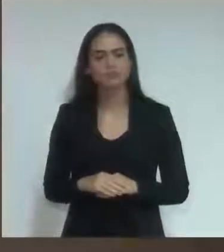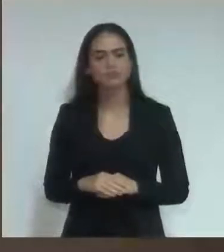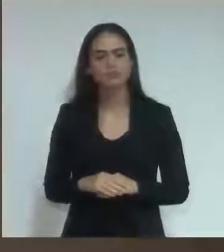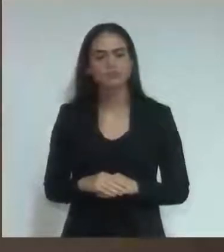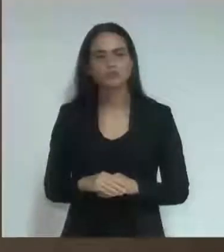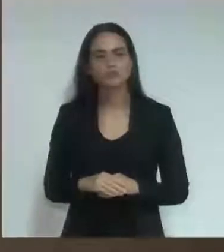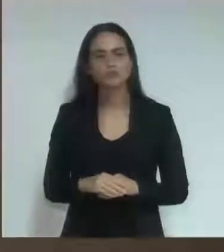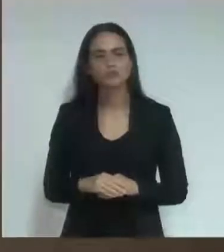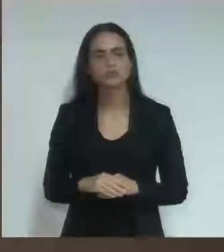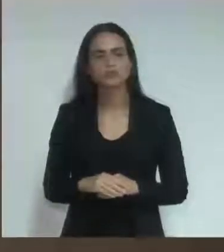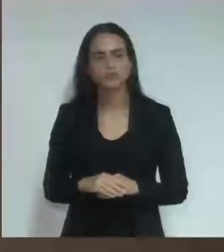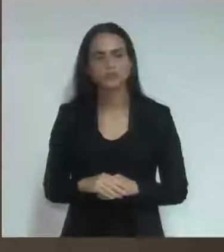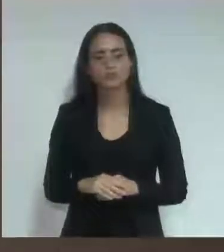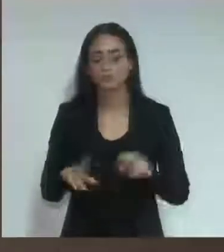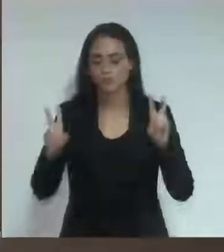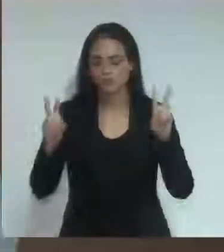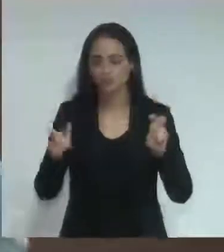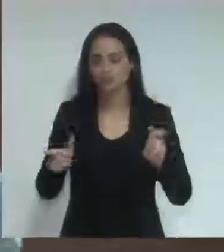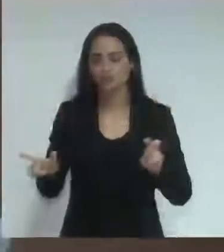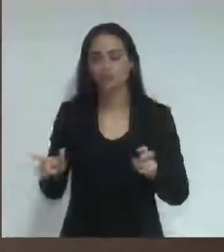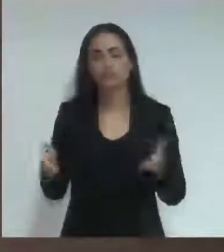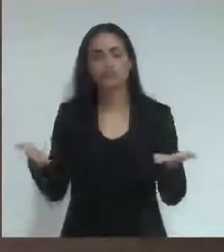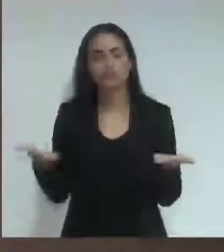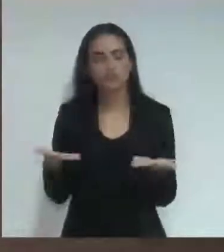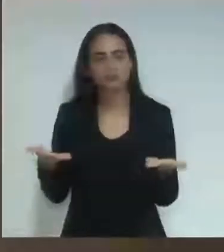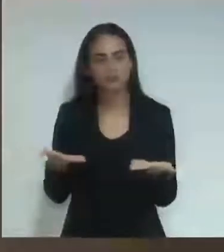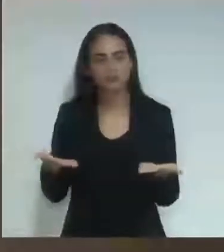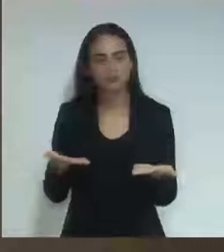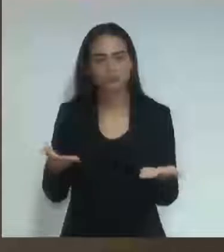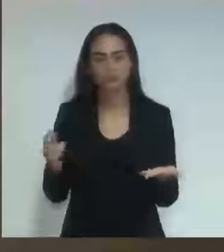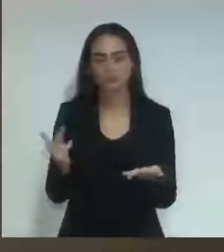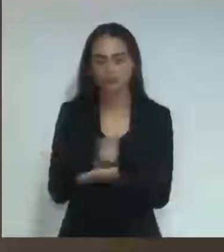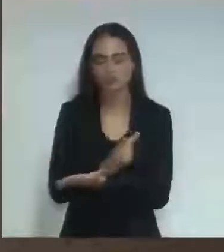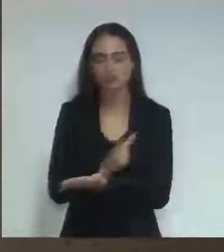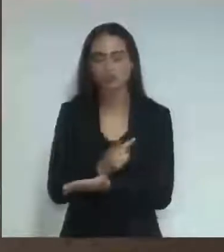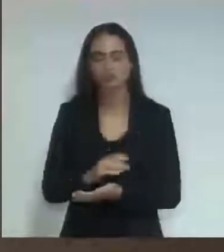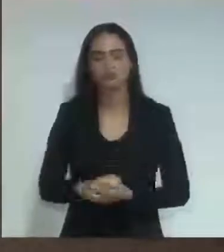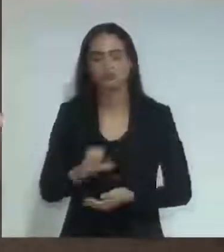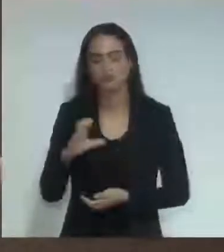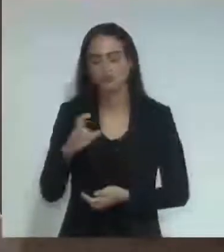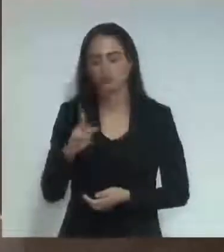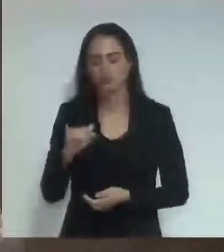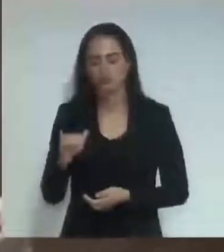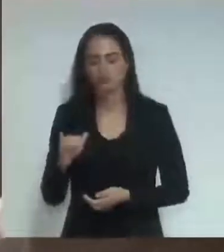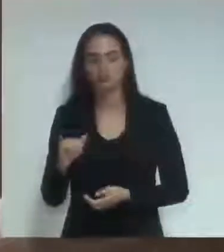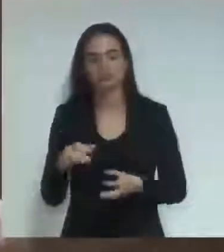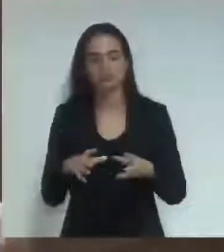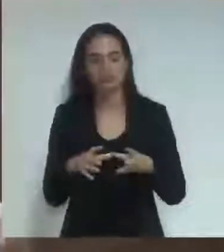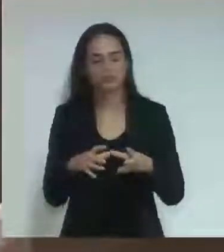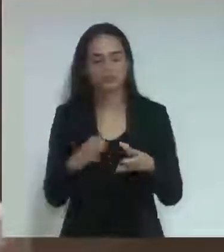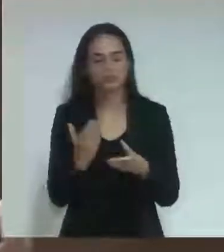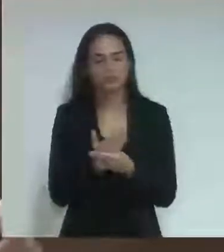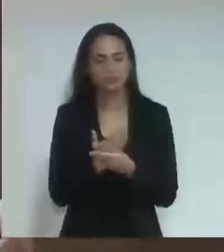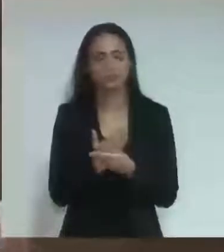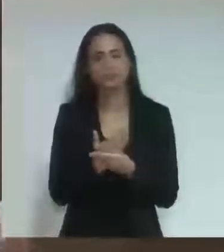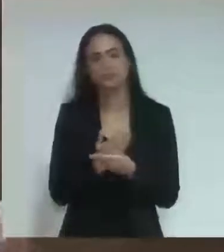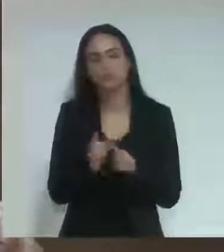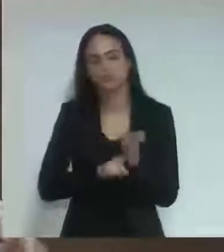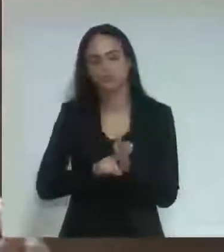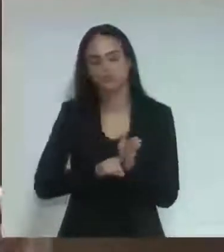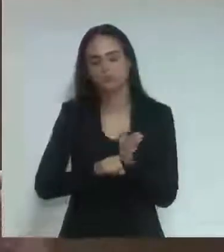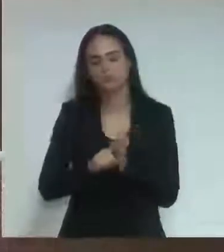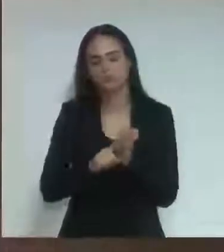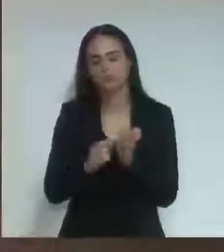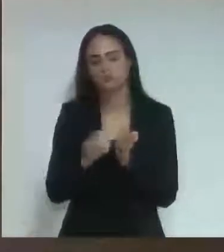Nós tivemos hoje encerramento também da comissão da CPI, Comissão Parlamentar de Inquérito das Finanças